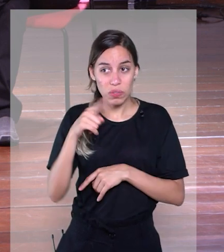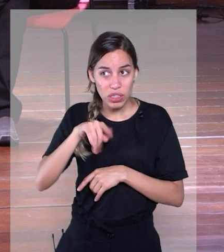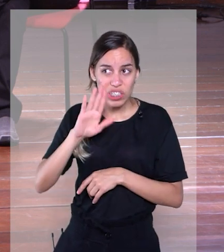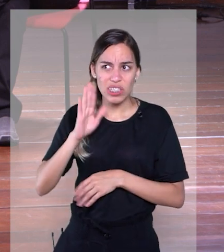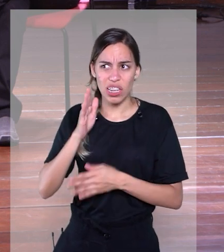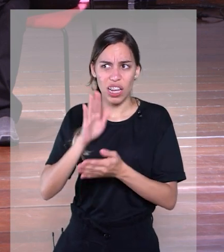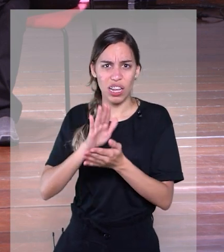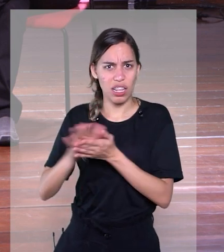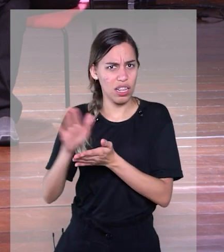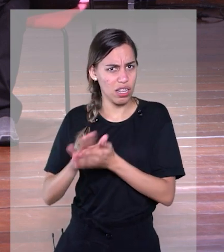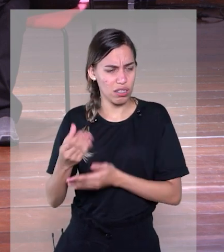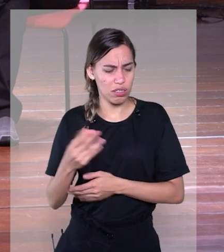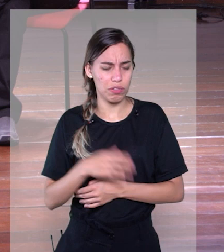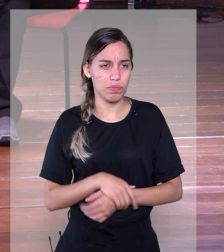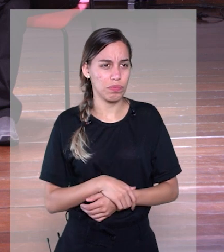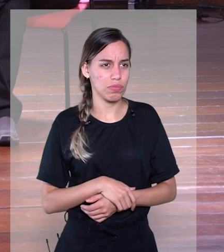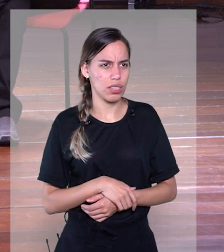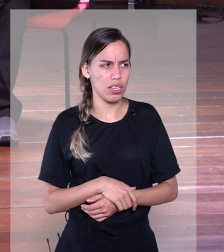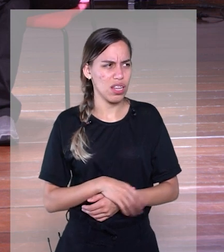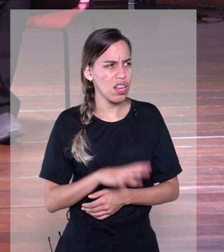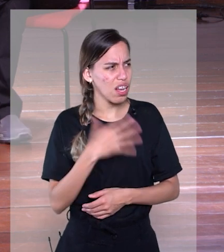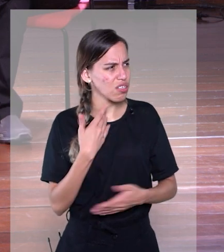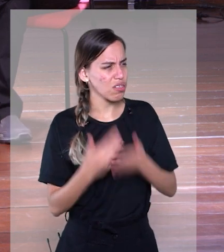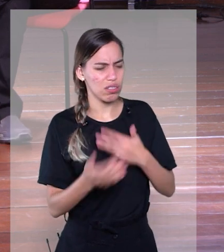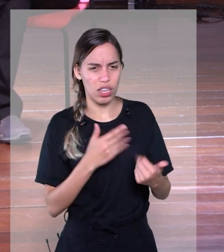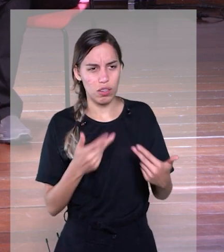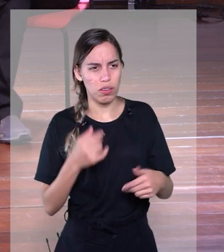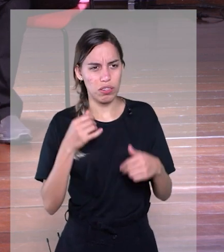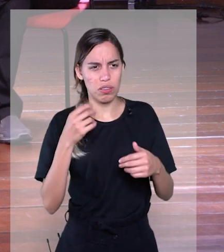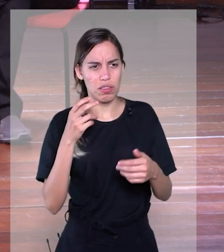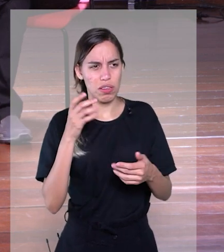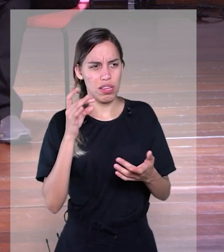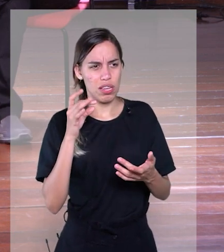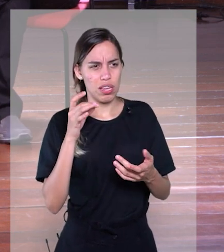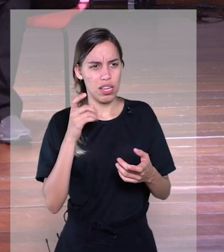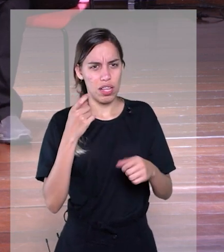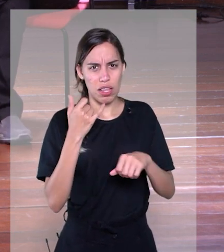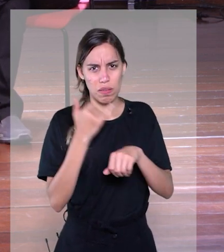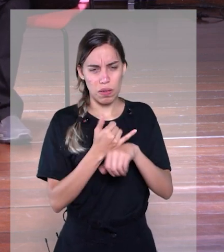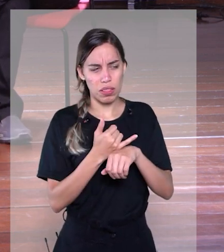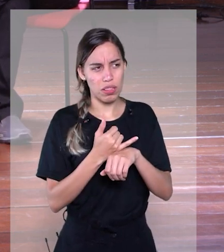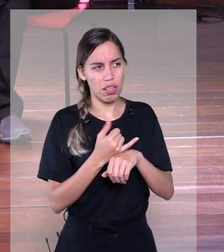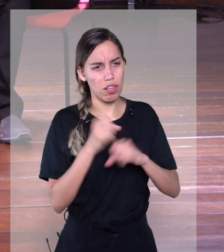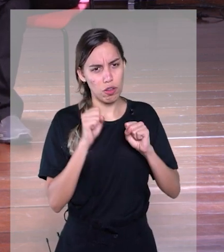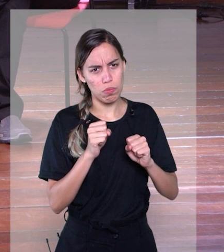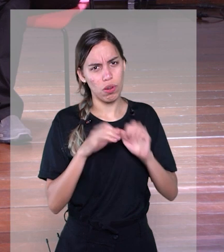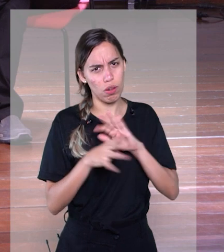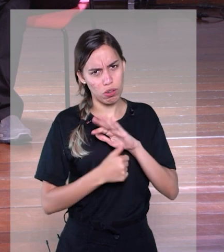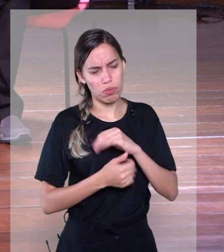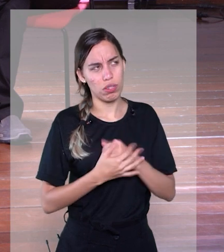Não, a Ray-Ban vão roubar. Assim. Qualquer coisa de metal, acho que corre o risco. Botaram novamente os óculos agora